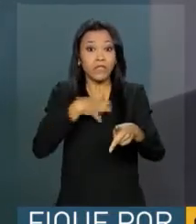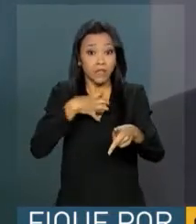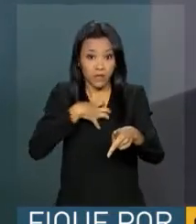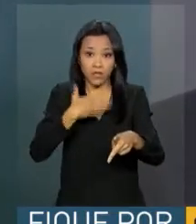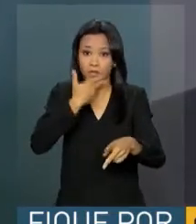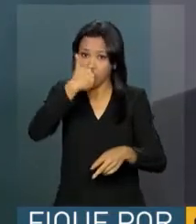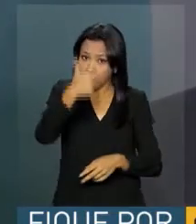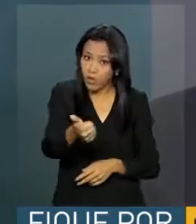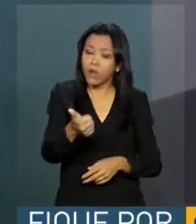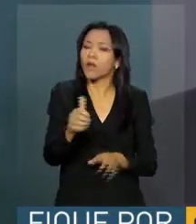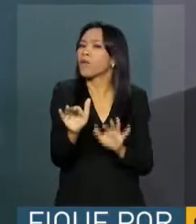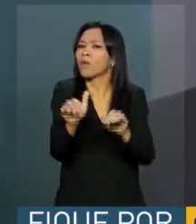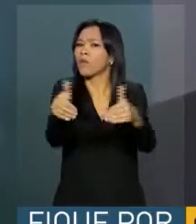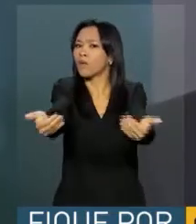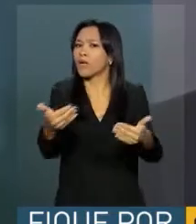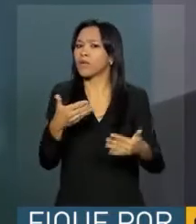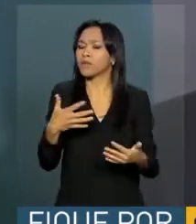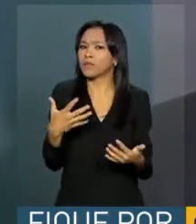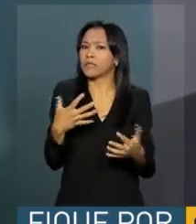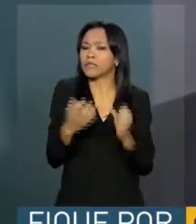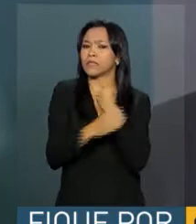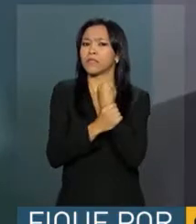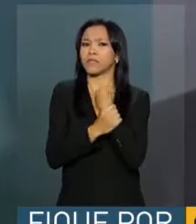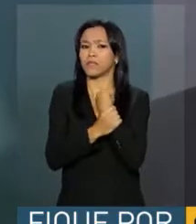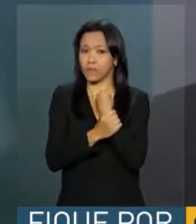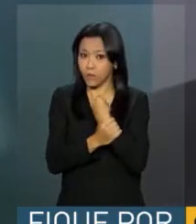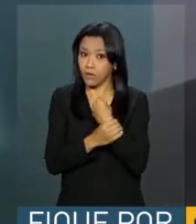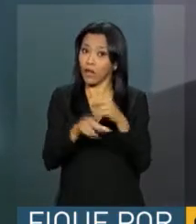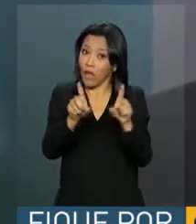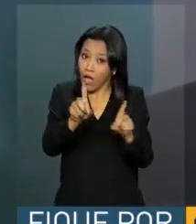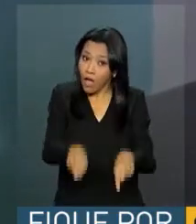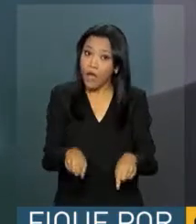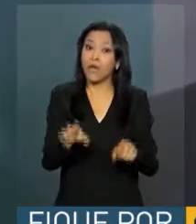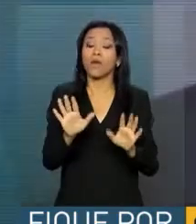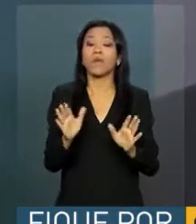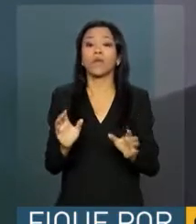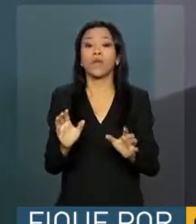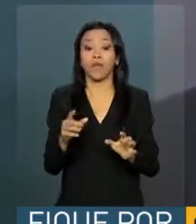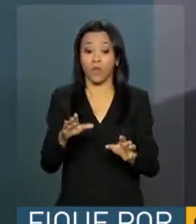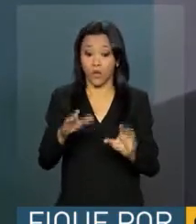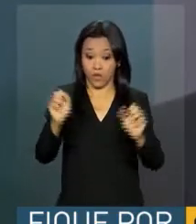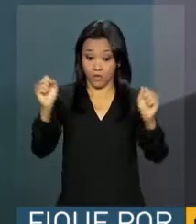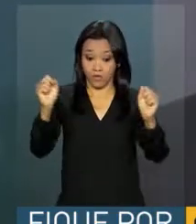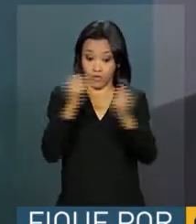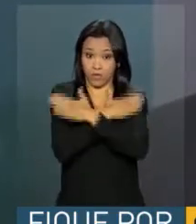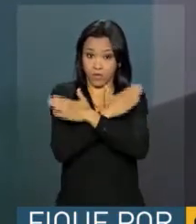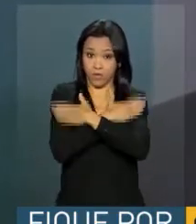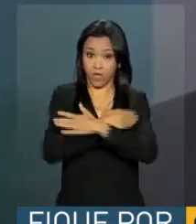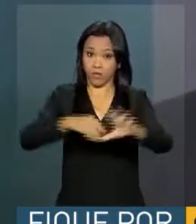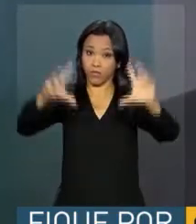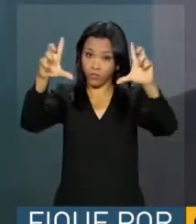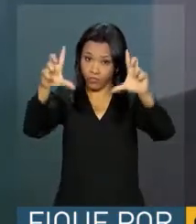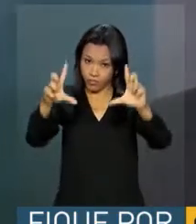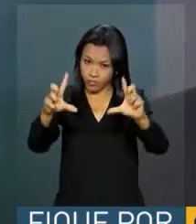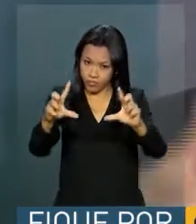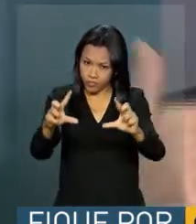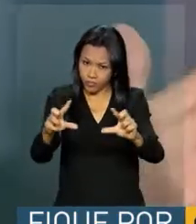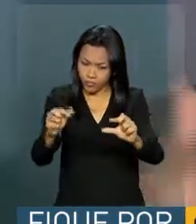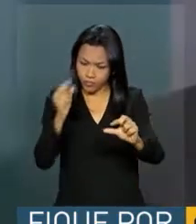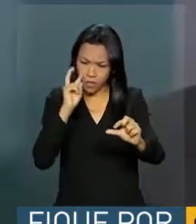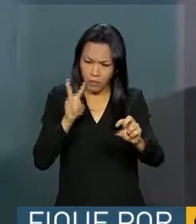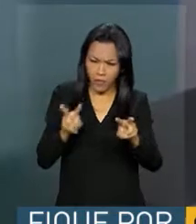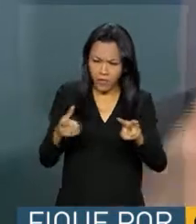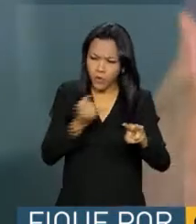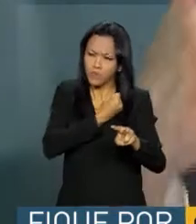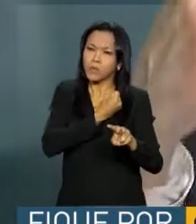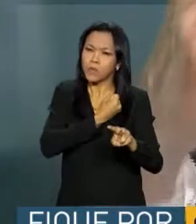Né? Vai começar a se sentir melhor, mais seguro? Foi exatamente na medida em que o desemprego começar a cair de uma forma mais perceptível, um número